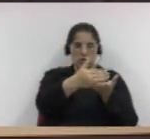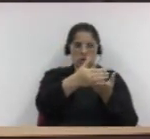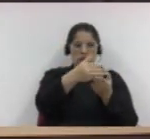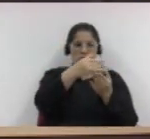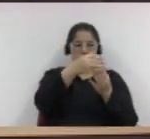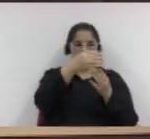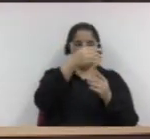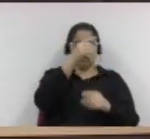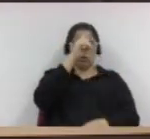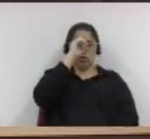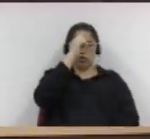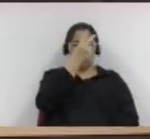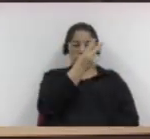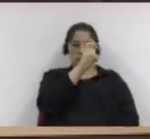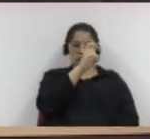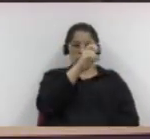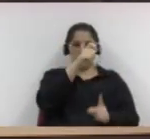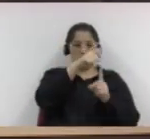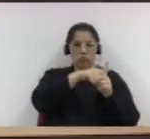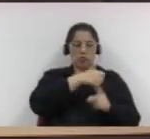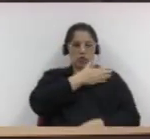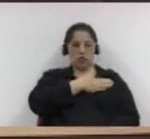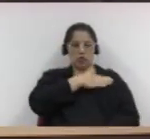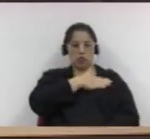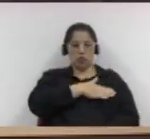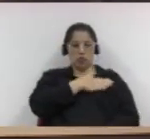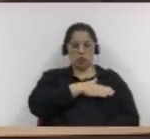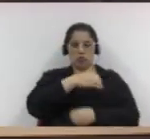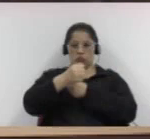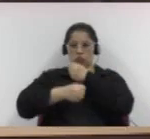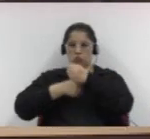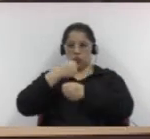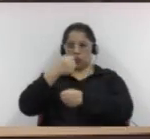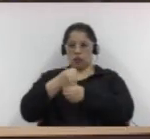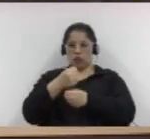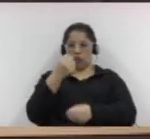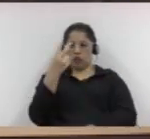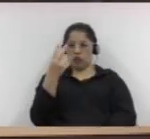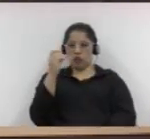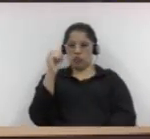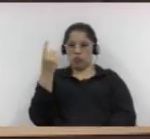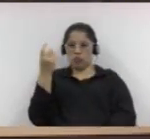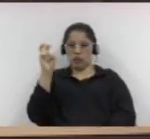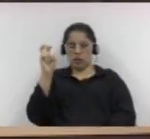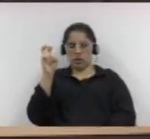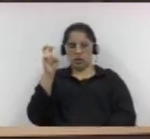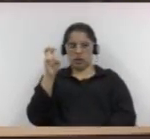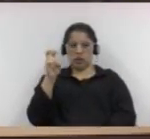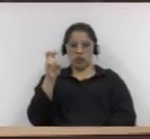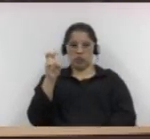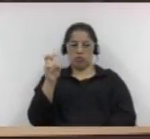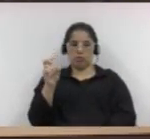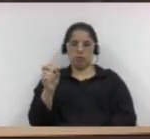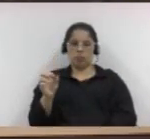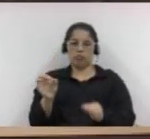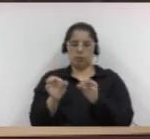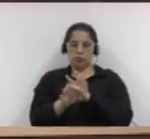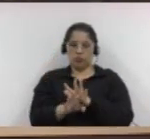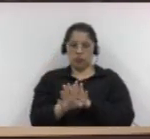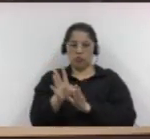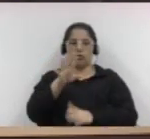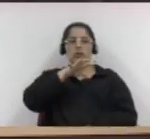corrente ano. Sendo só para o momento, subscrevo-me com consideração e respeito atenciosamente André Henrique da